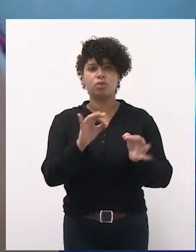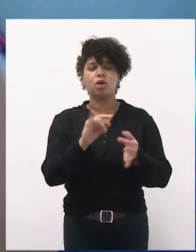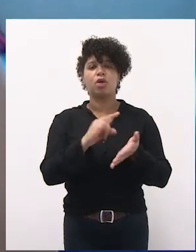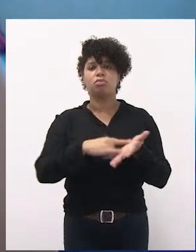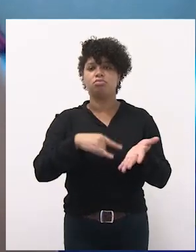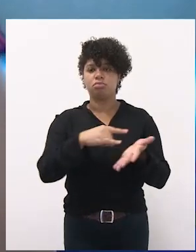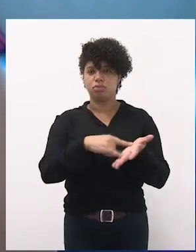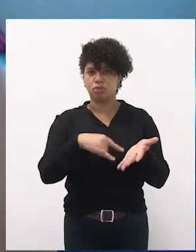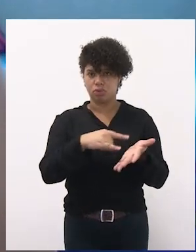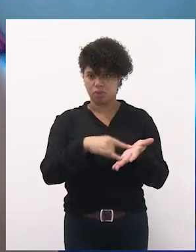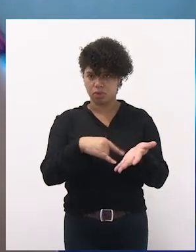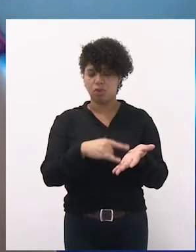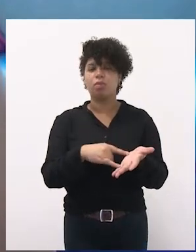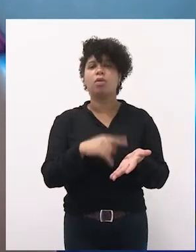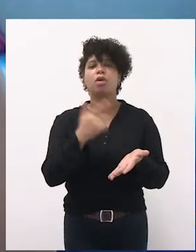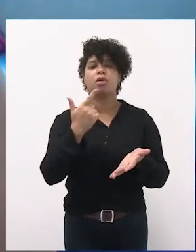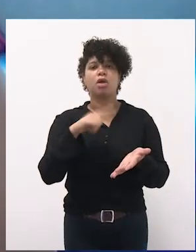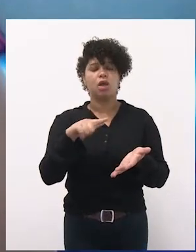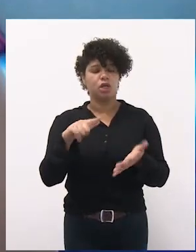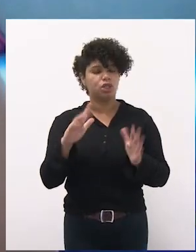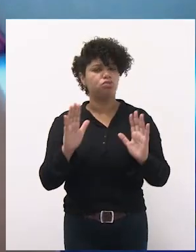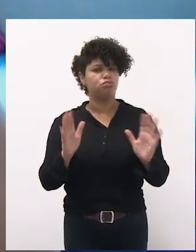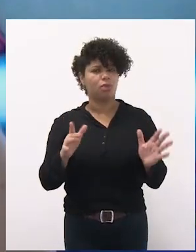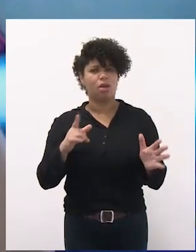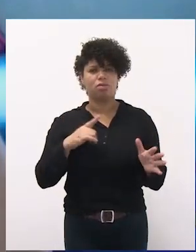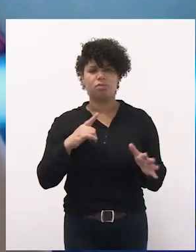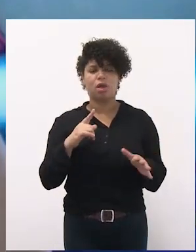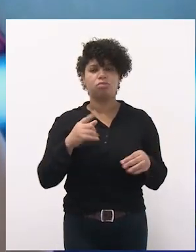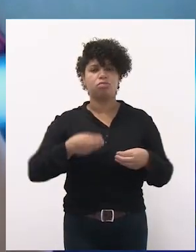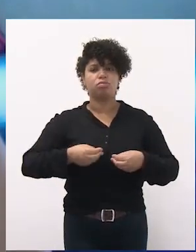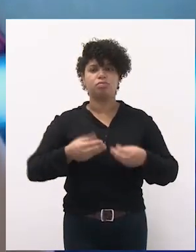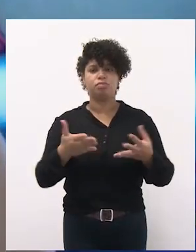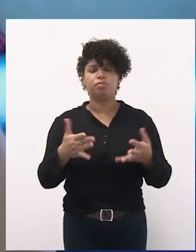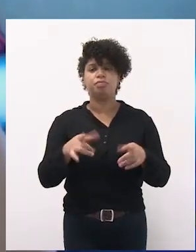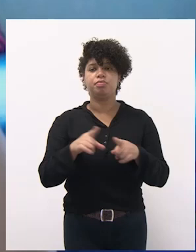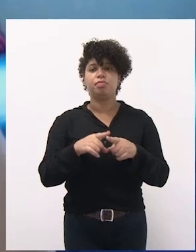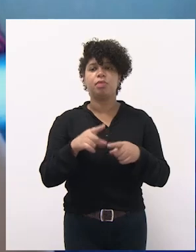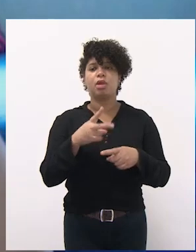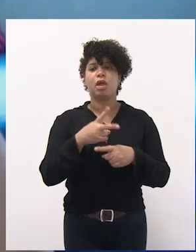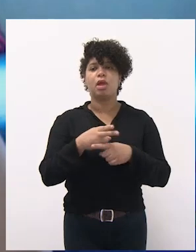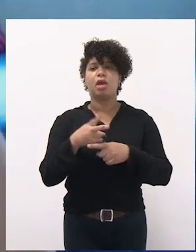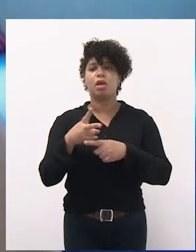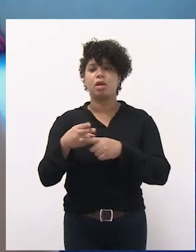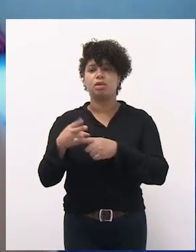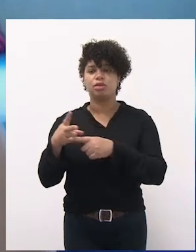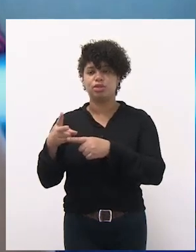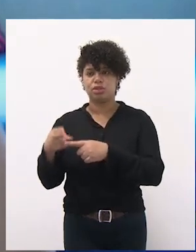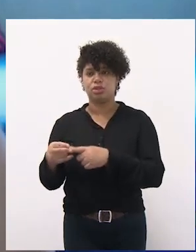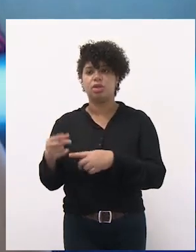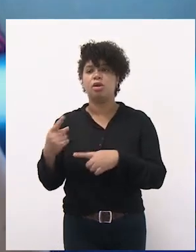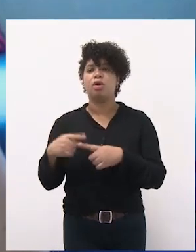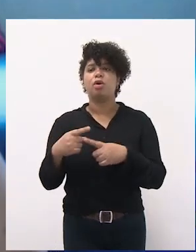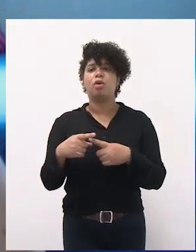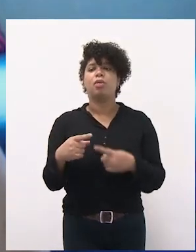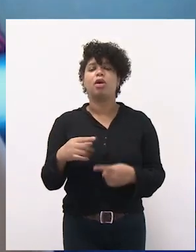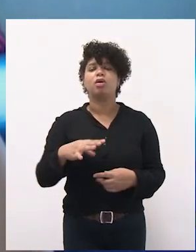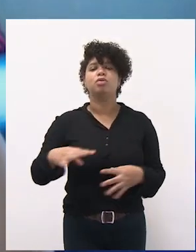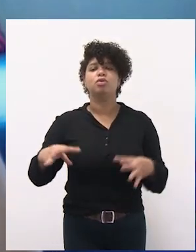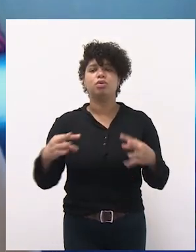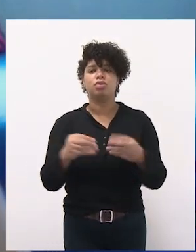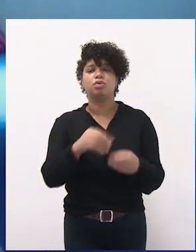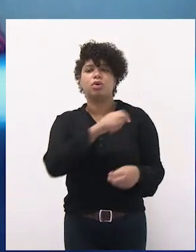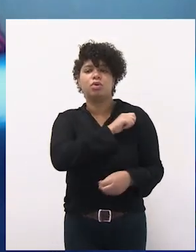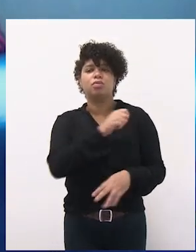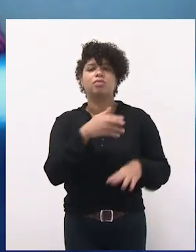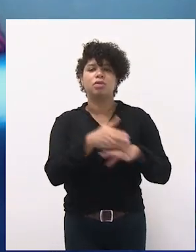e essa atualização já fica disponível. O editar significa que a gente vai ter muita colaboração entre os alunos.